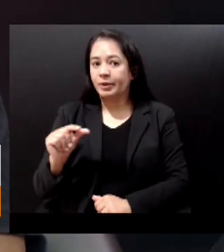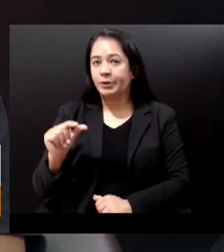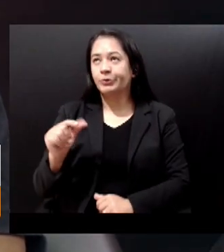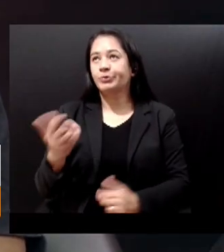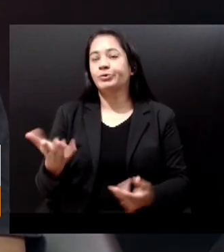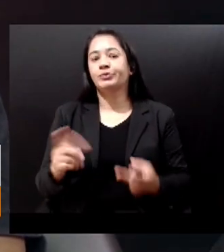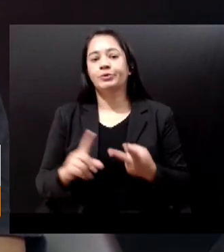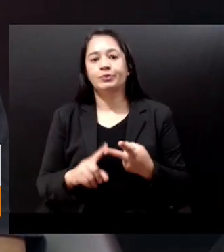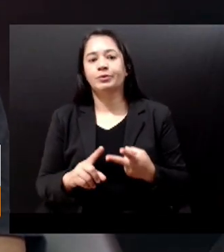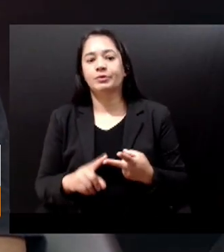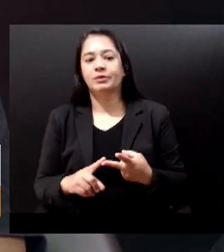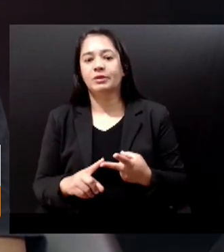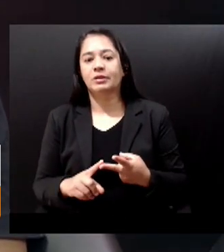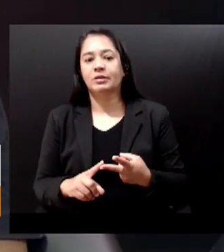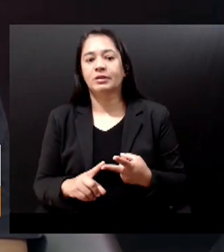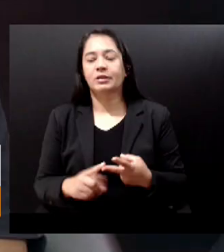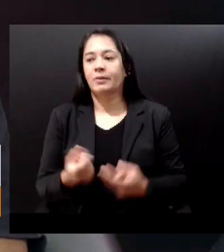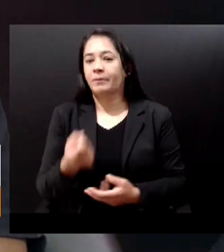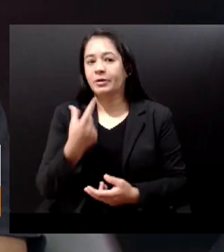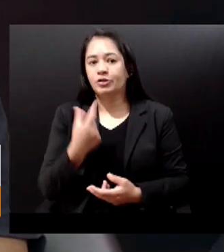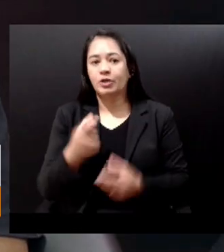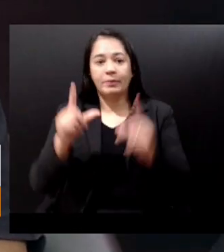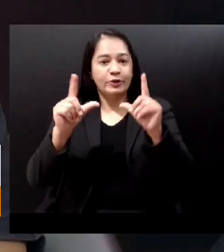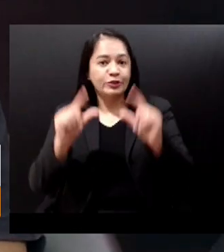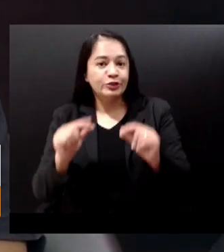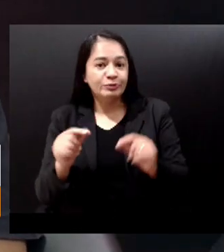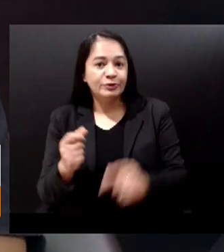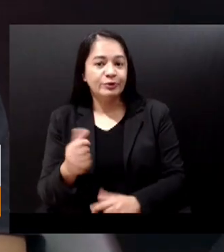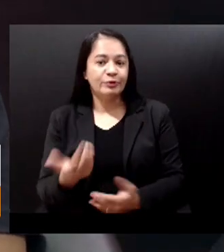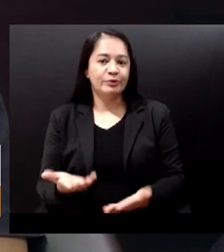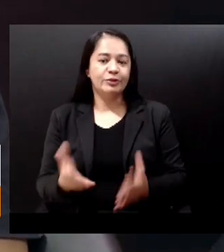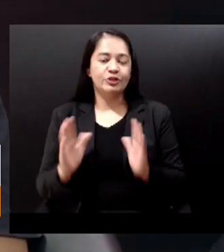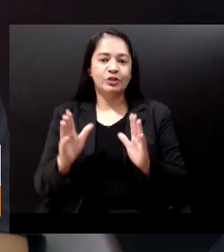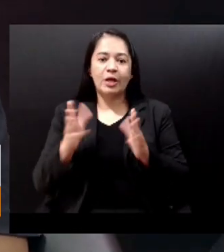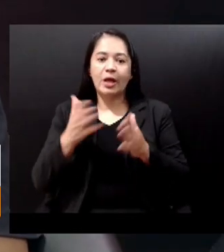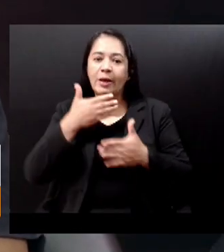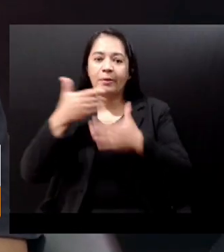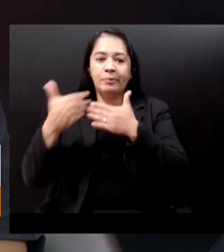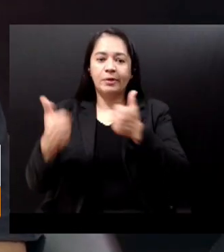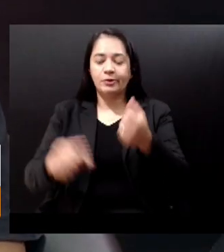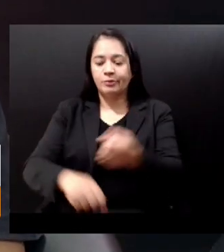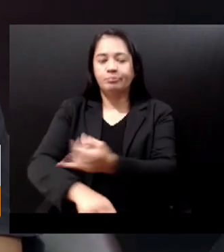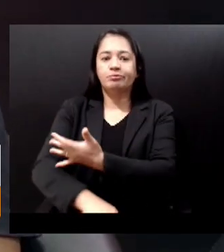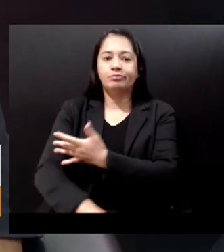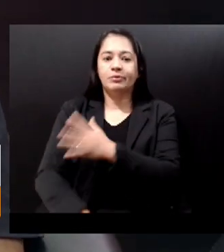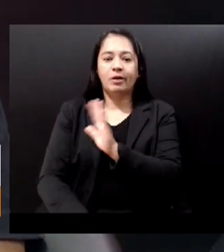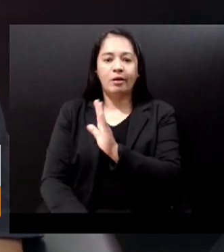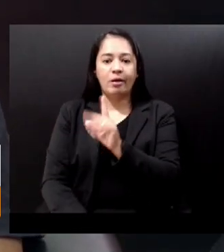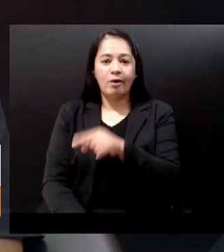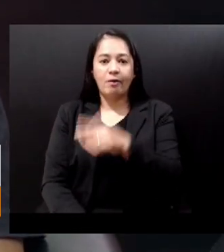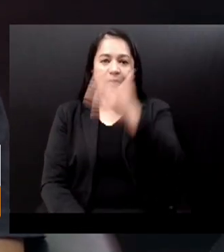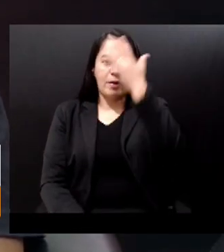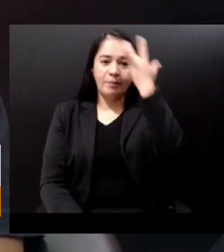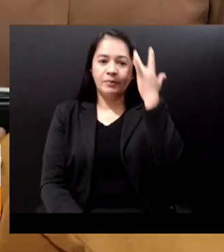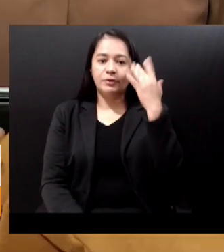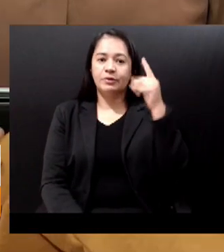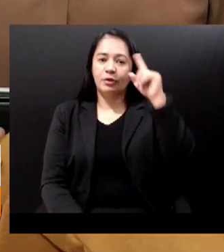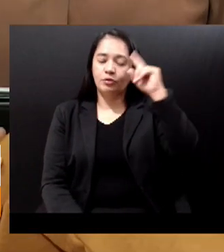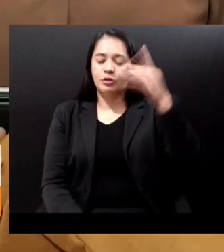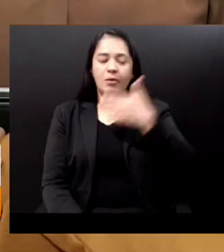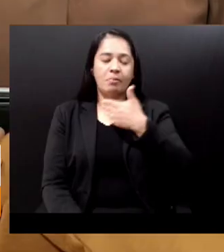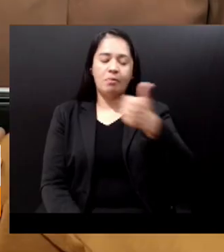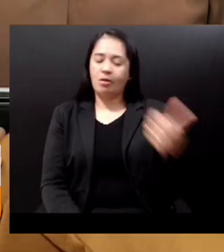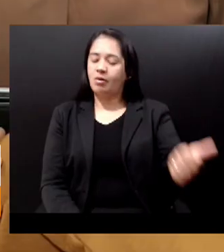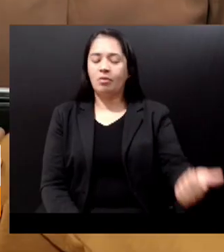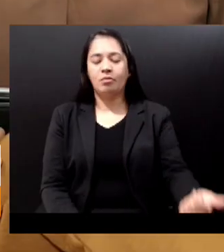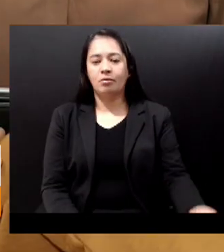tomando menos medicamentos, melhorando essa questão emocional, é uma pessoa que ela tem o resto do dia dela muito melhor. Então, É. se ela